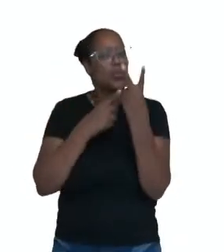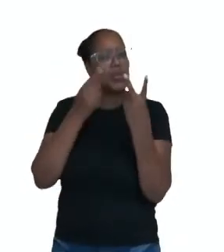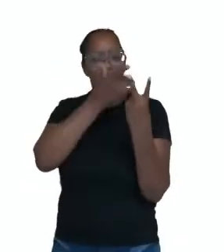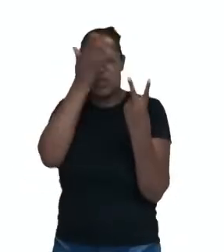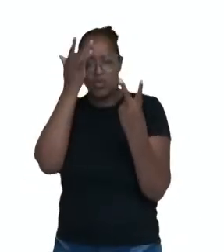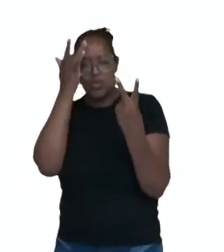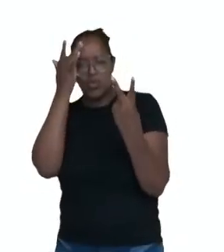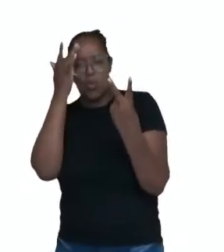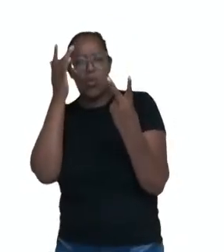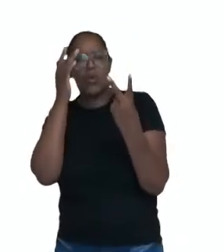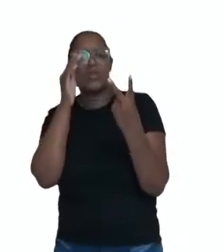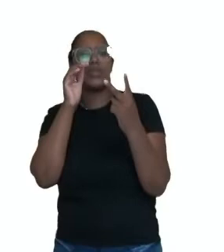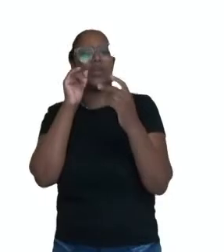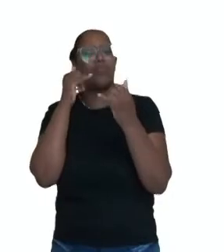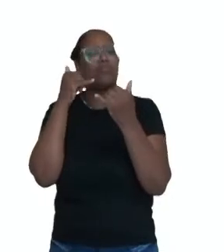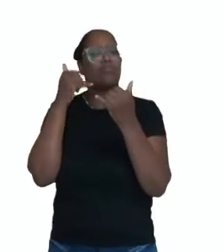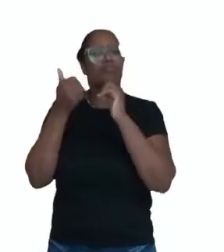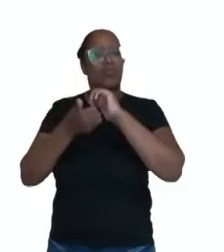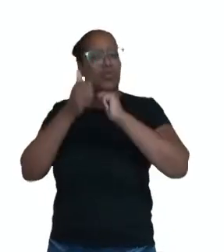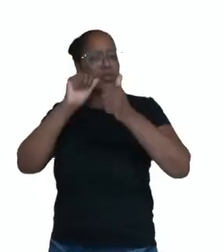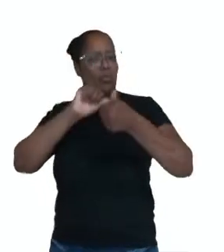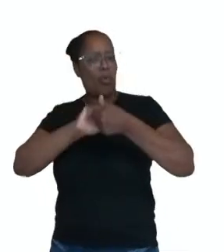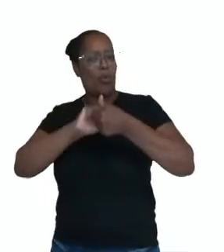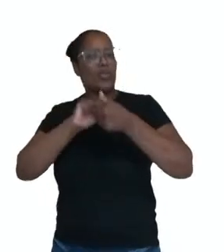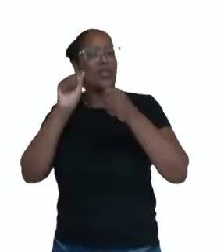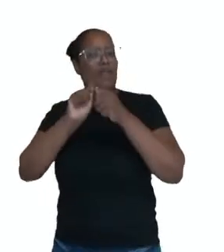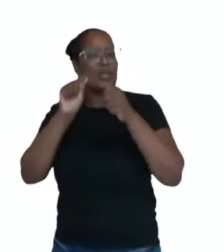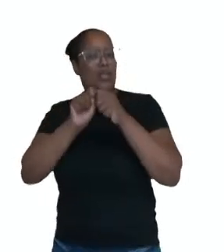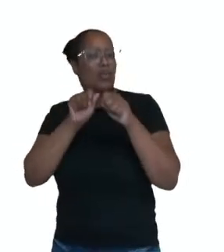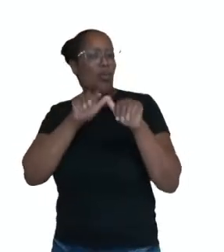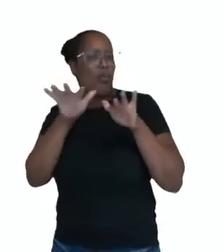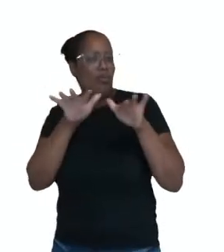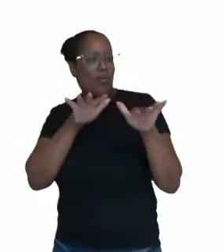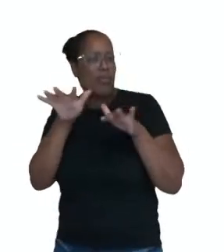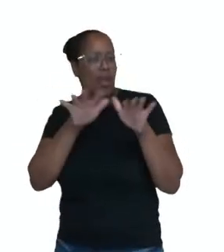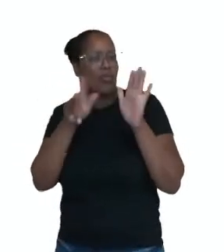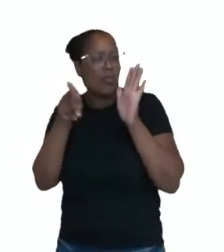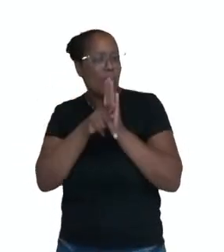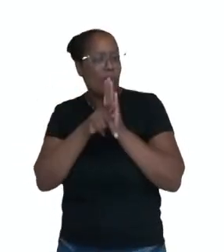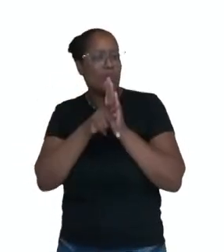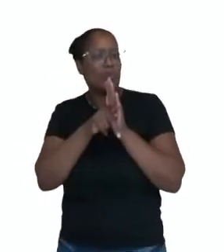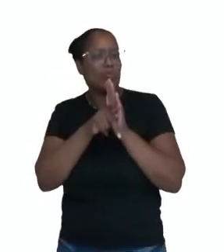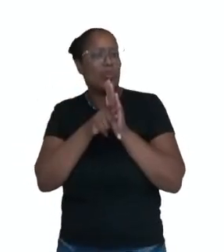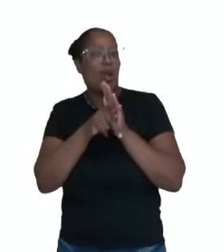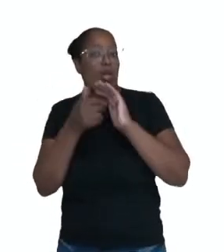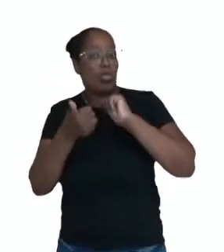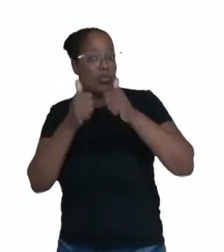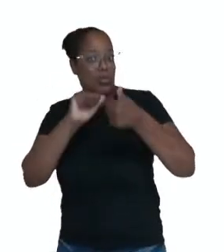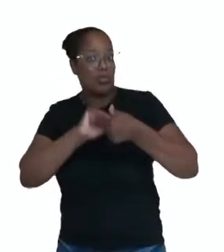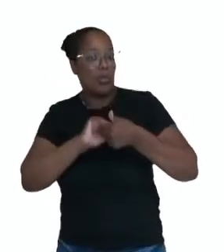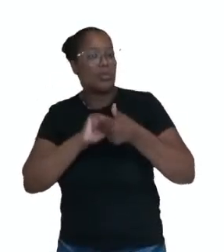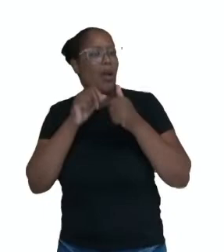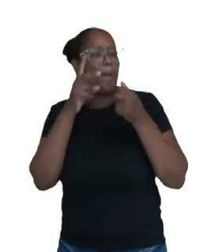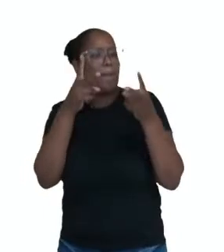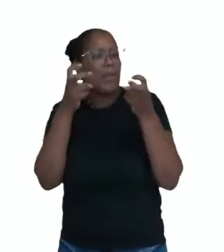Que estão no centro da roda executando os movimentos. Mas presta atenção na roda, as pessoas que